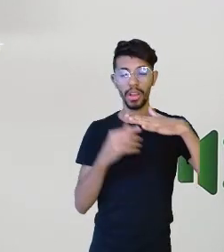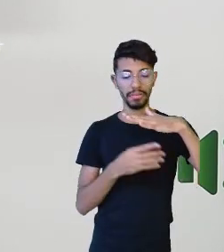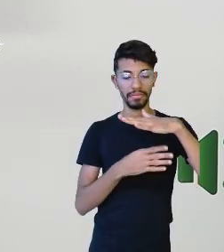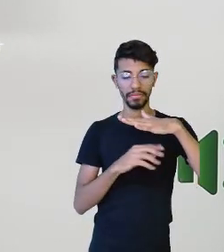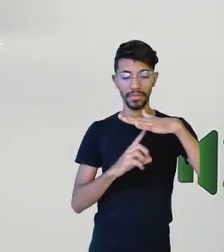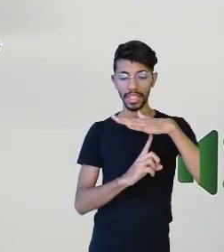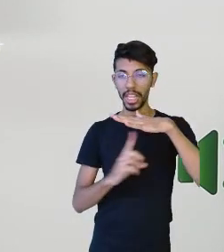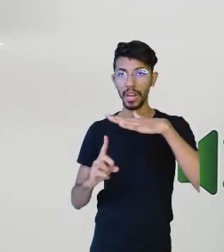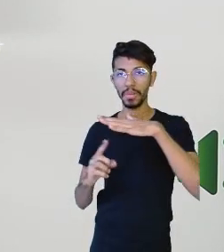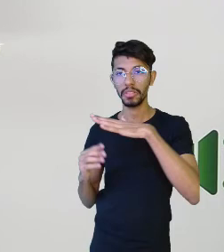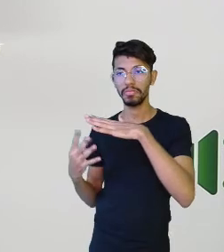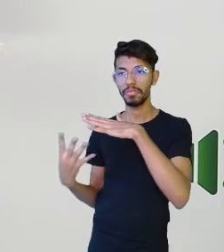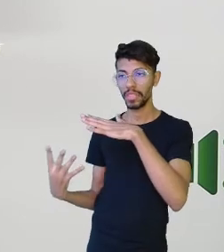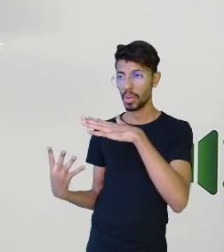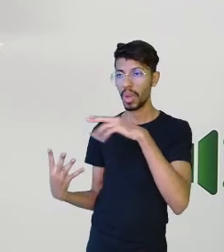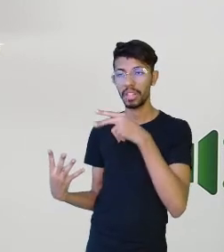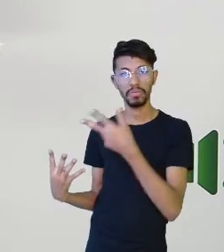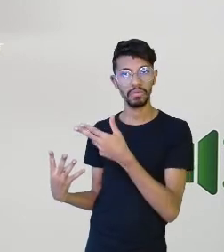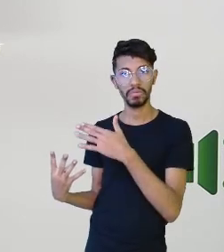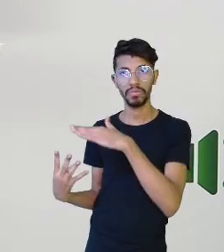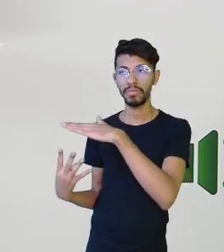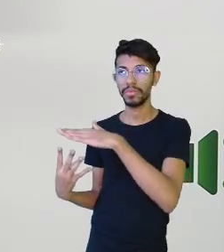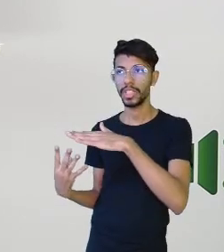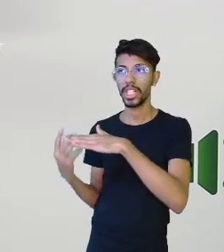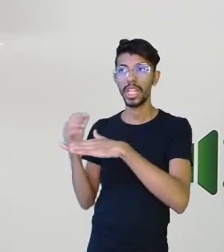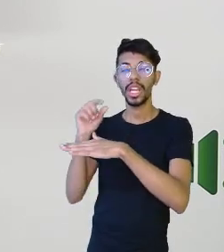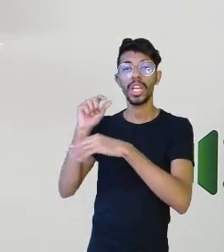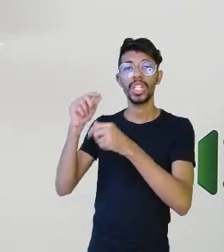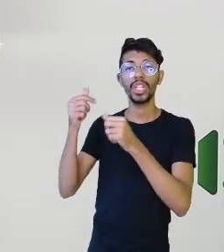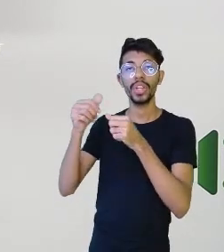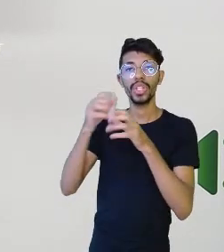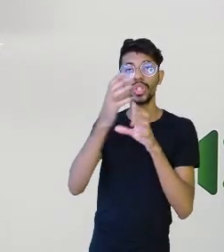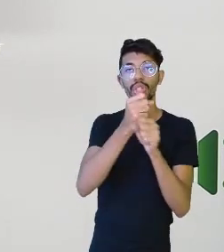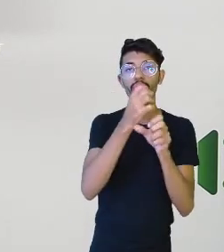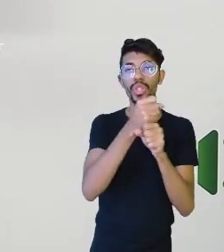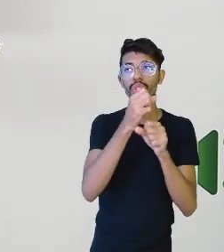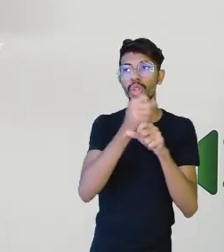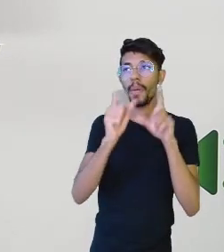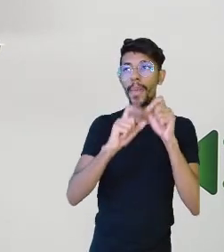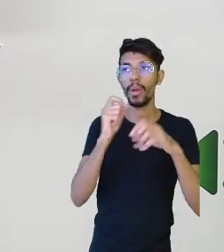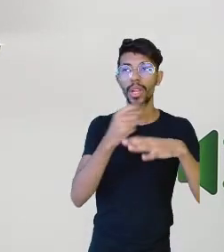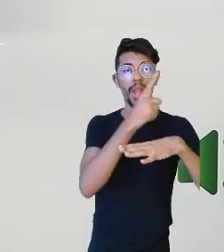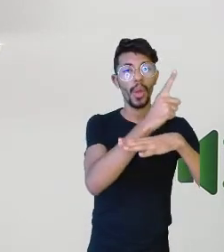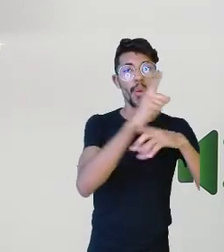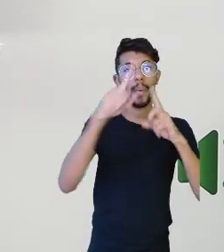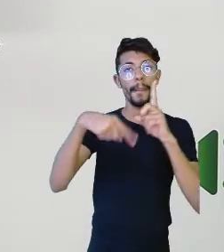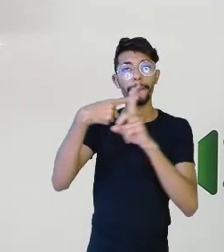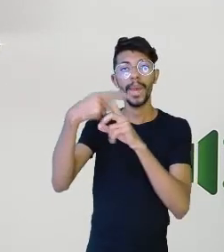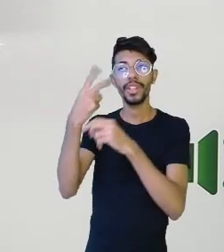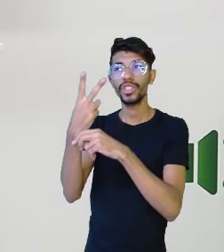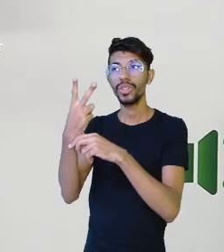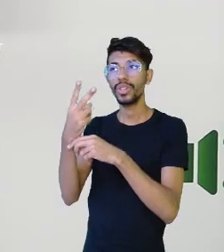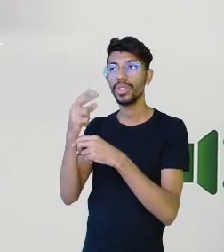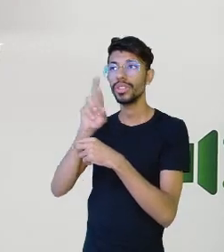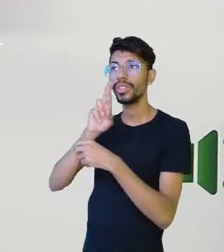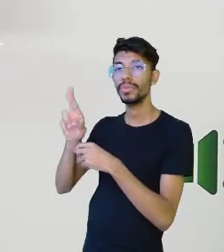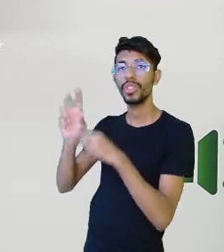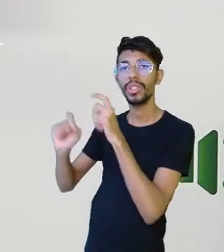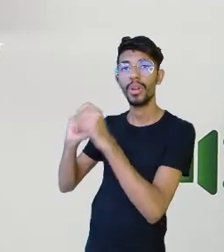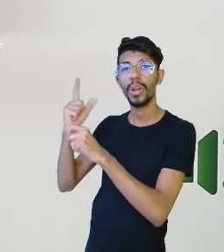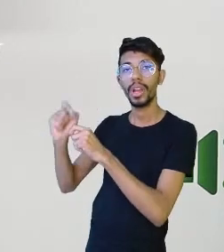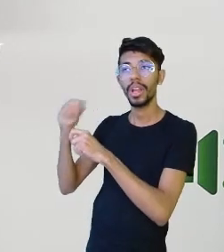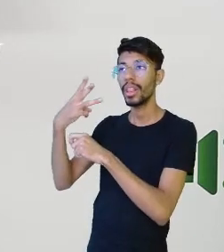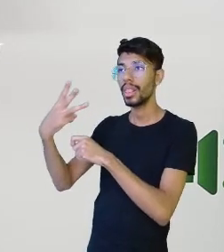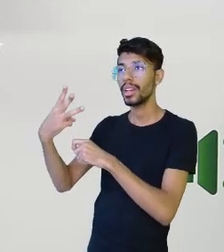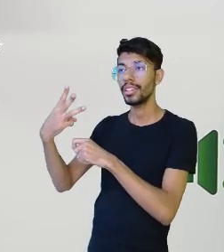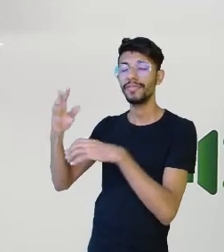denominador e só vou somar os numeradores. 1 mais 2 é 3.